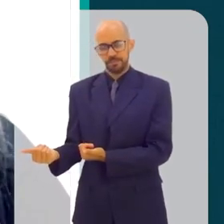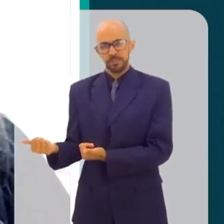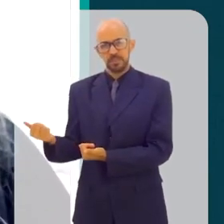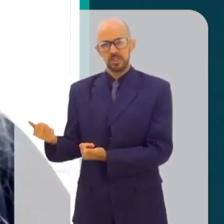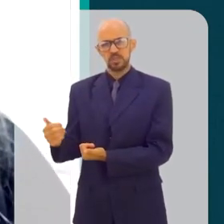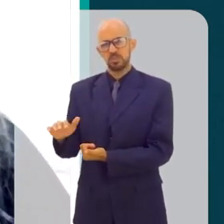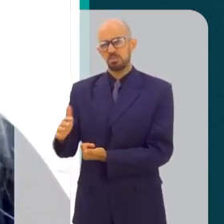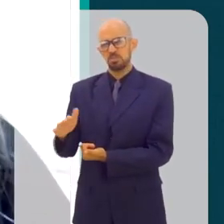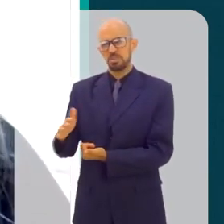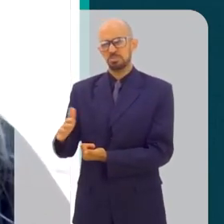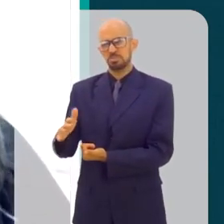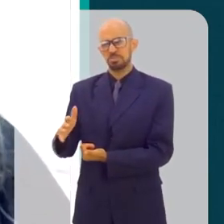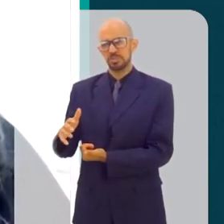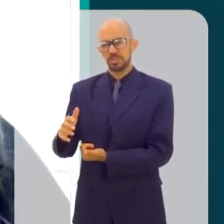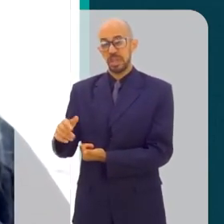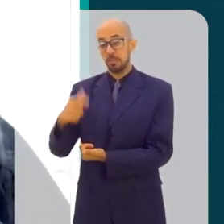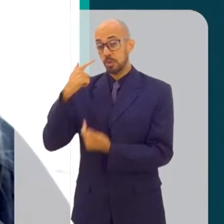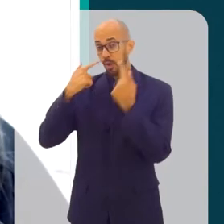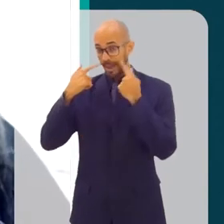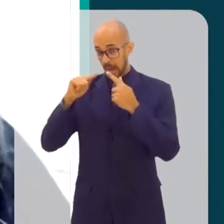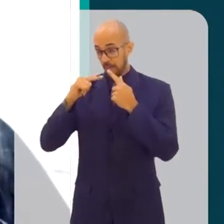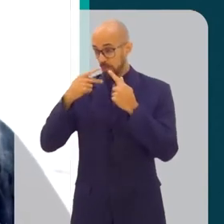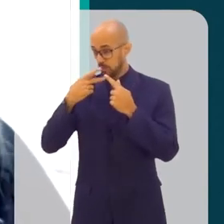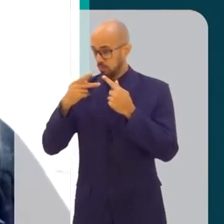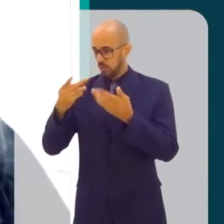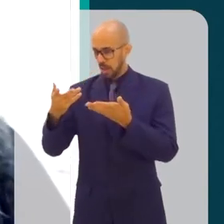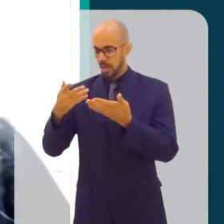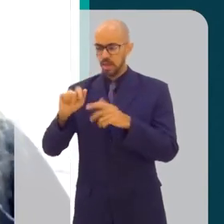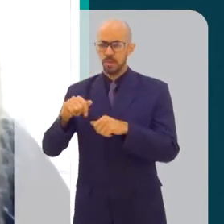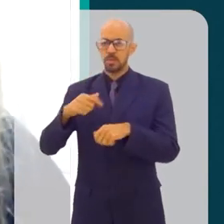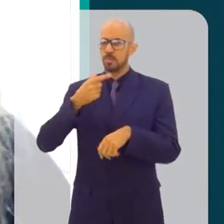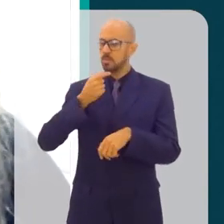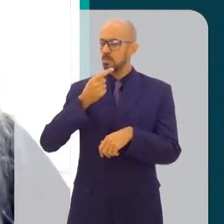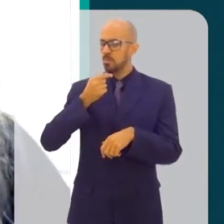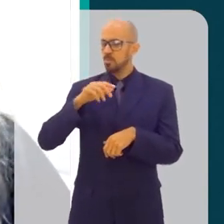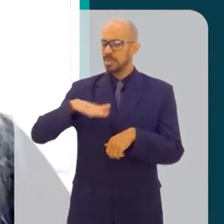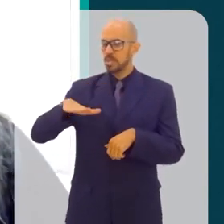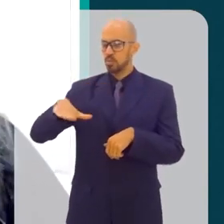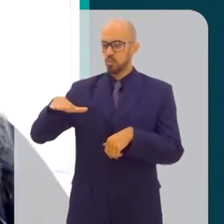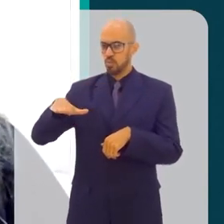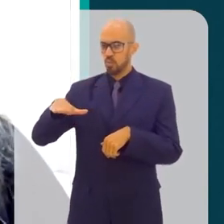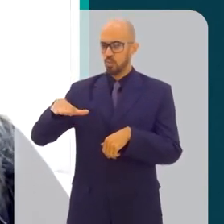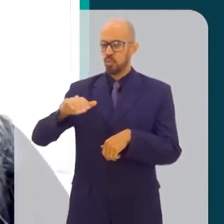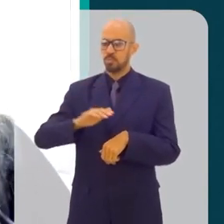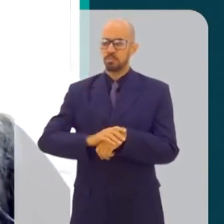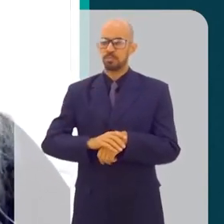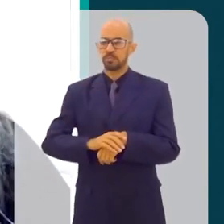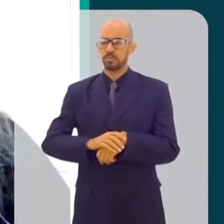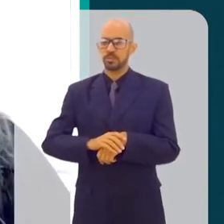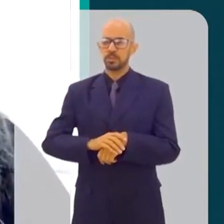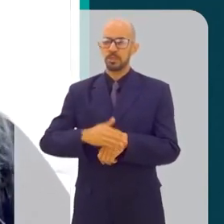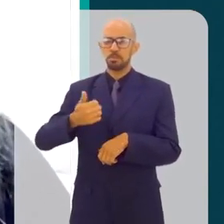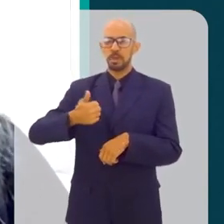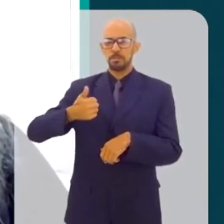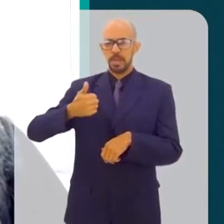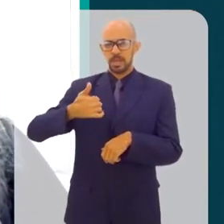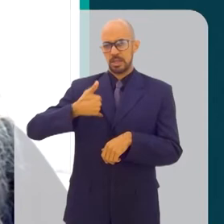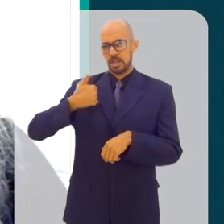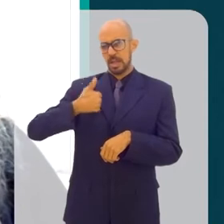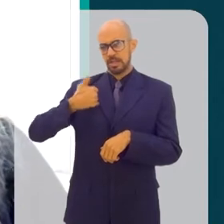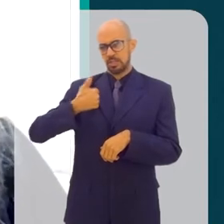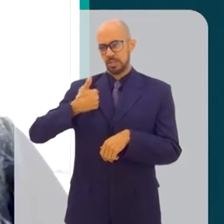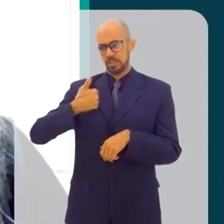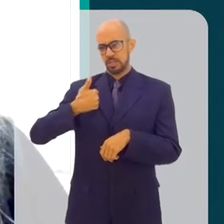na primeira infância, isso é até algo grave que eu trago. O menino, a criança, que é um menino na